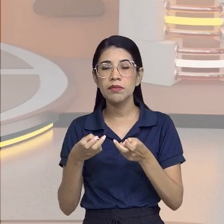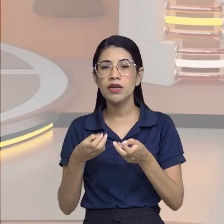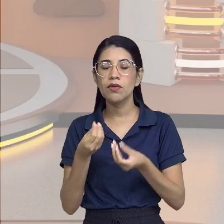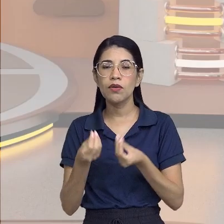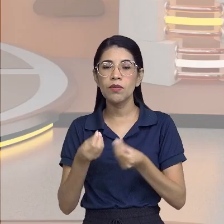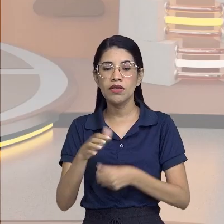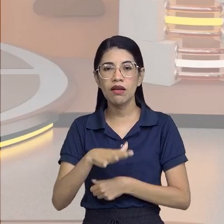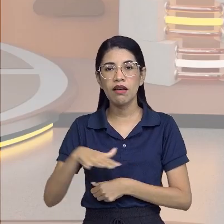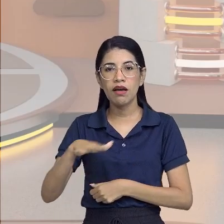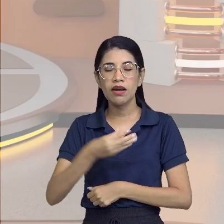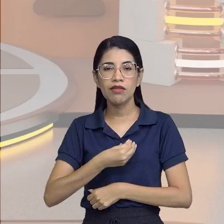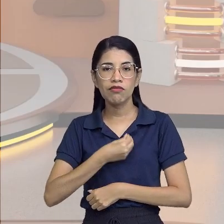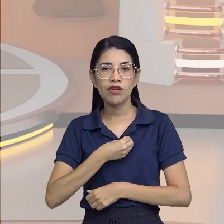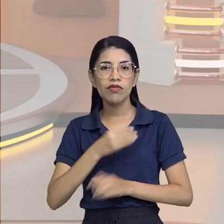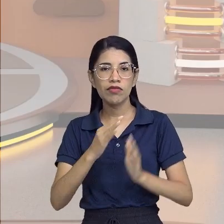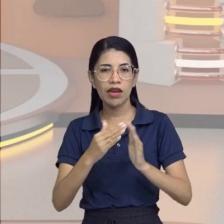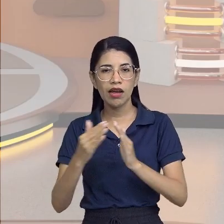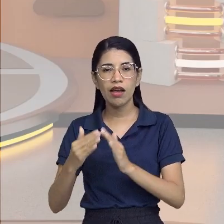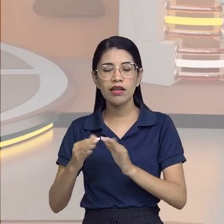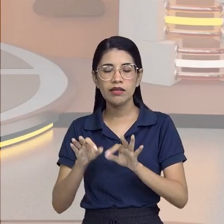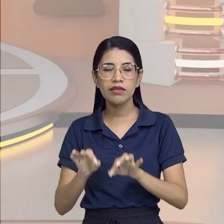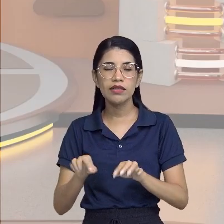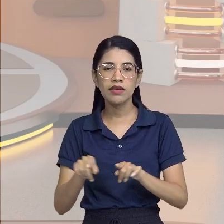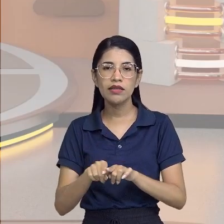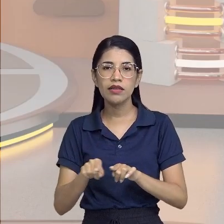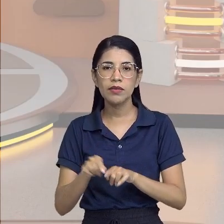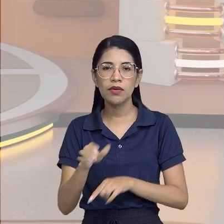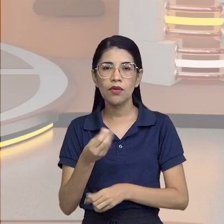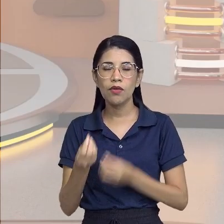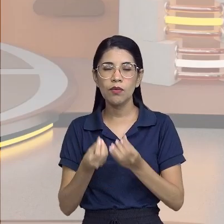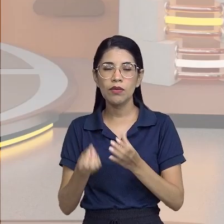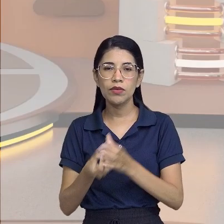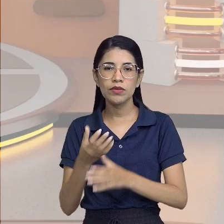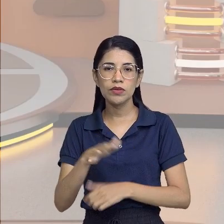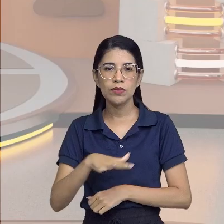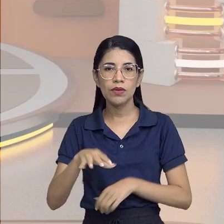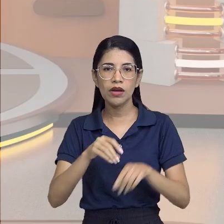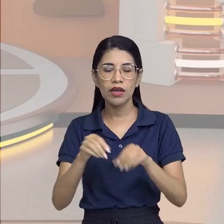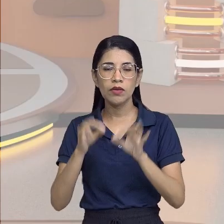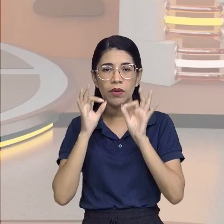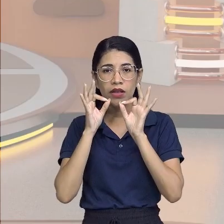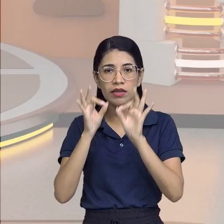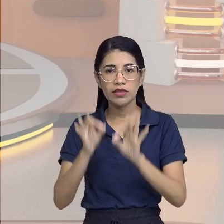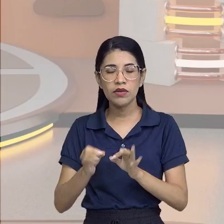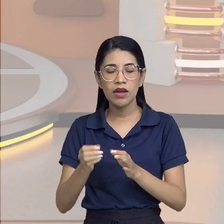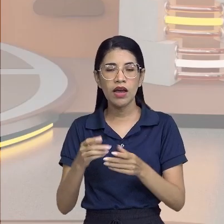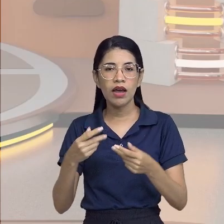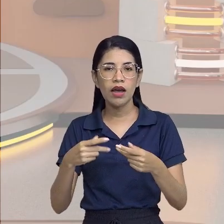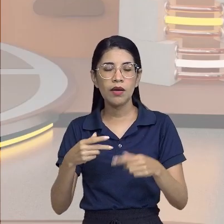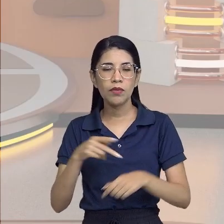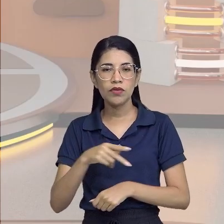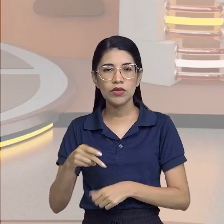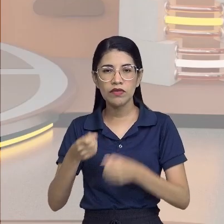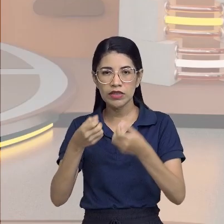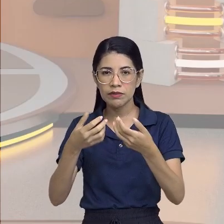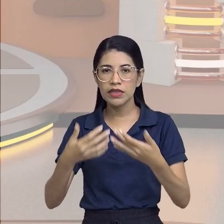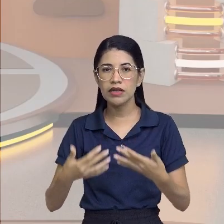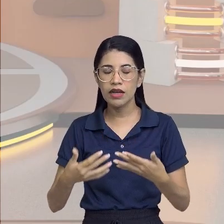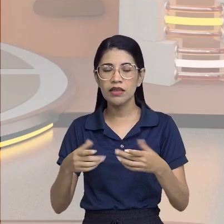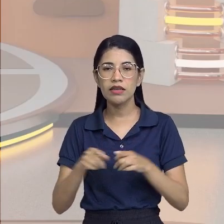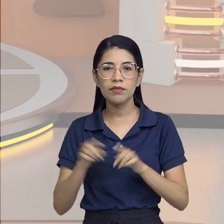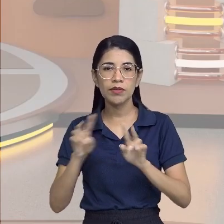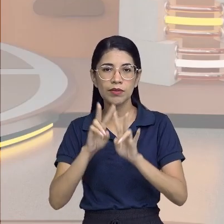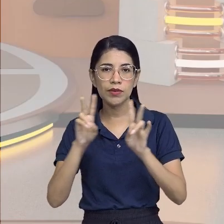na área onde a gente vive, né, como é formado aí o nosso solo. Então prestem atenção no que a professora Ludmila vai comentar aí sobre a questão